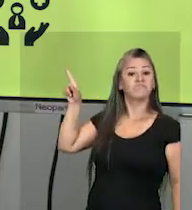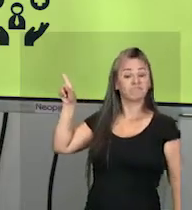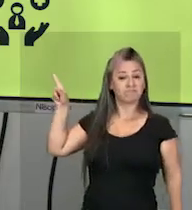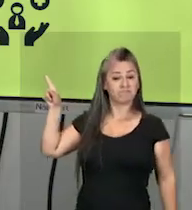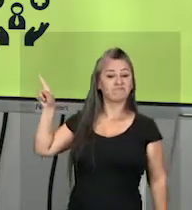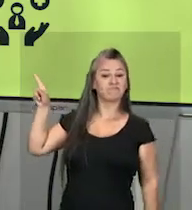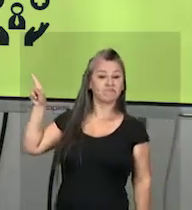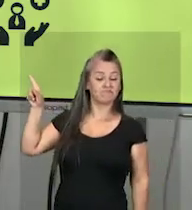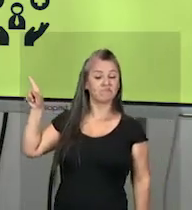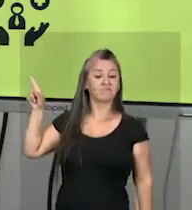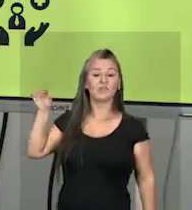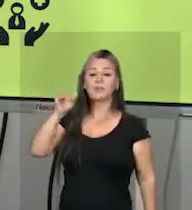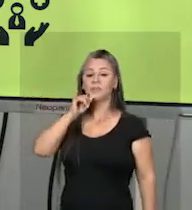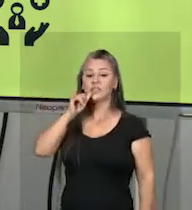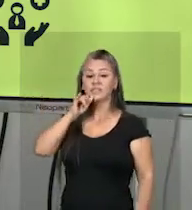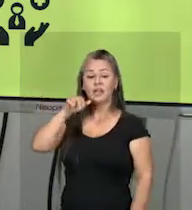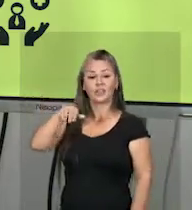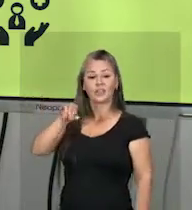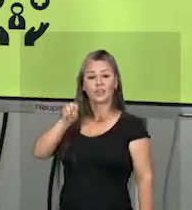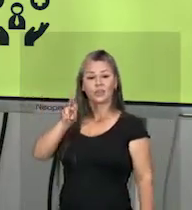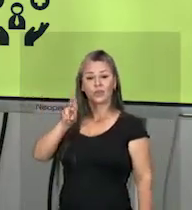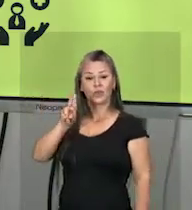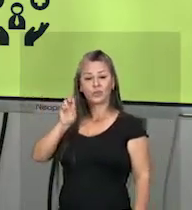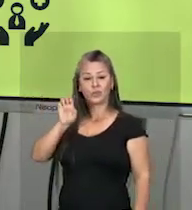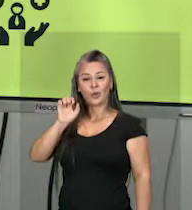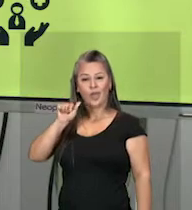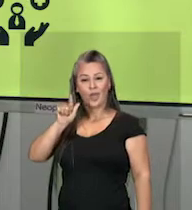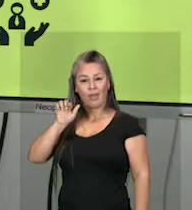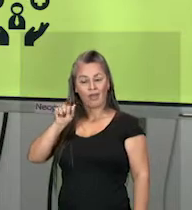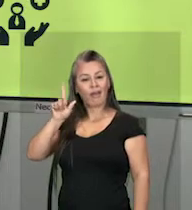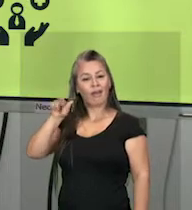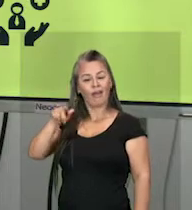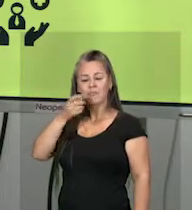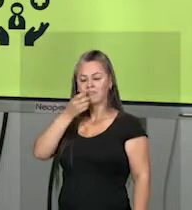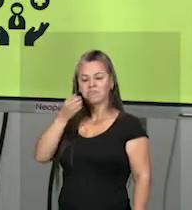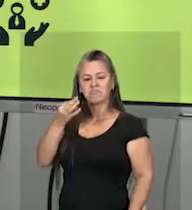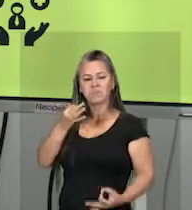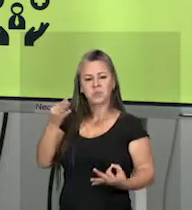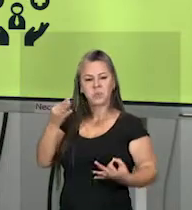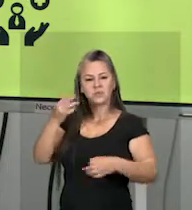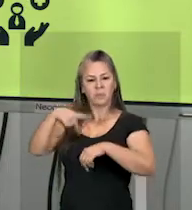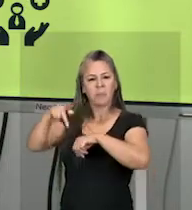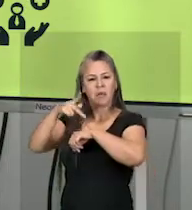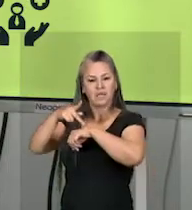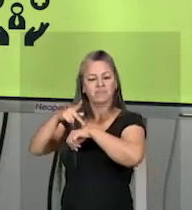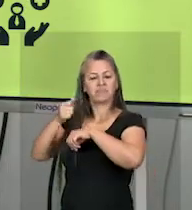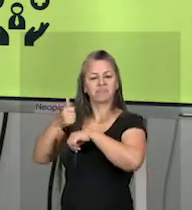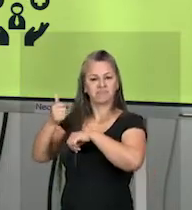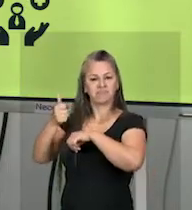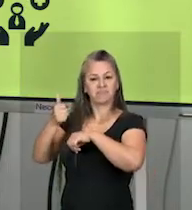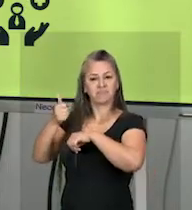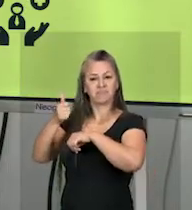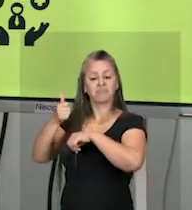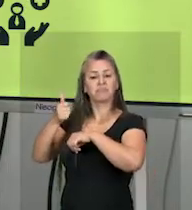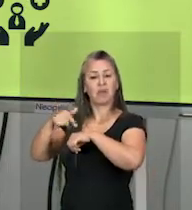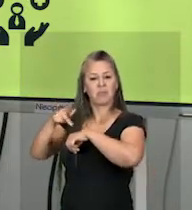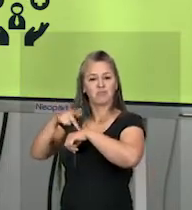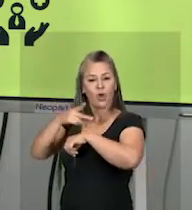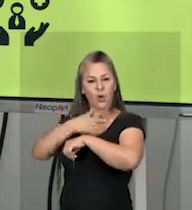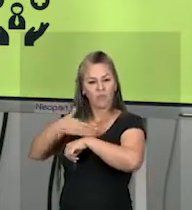a Noruega é um exemplo disso, né? É um exemplo de estado de bem-estar social, em que existe um Estado forte que defende